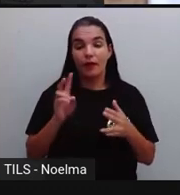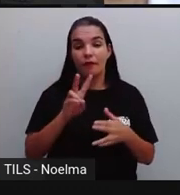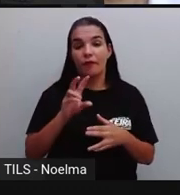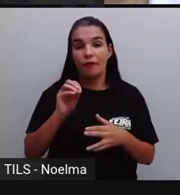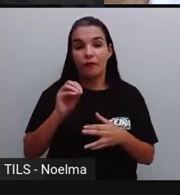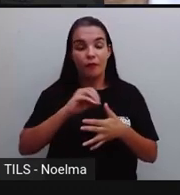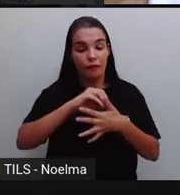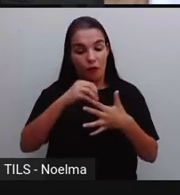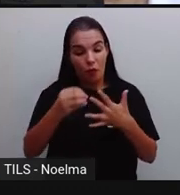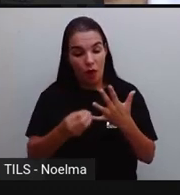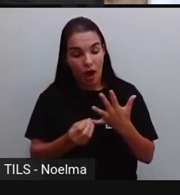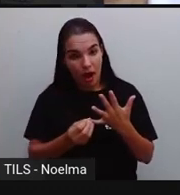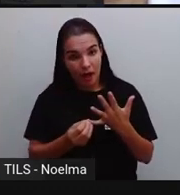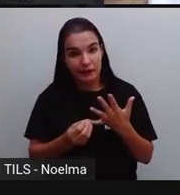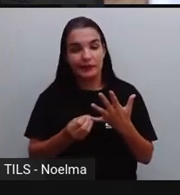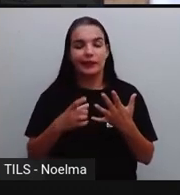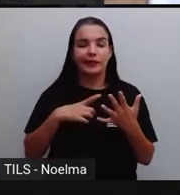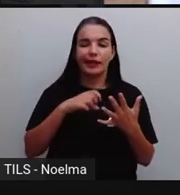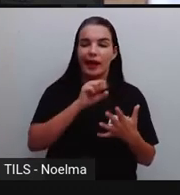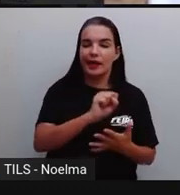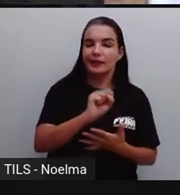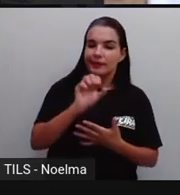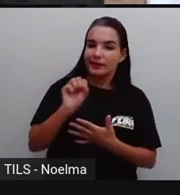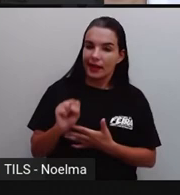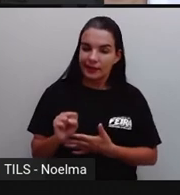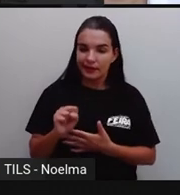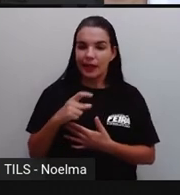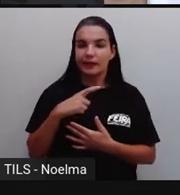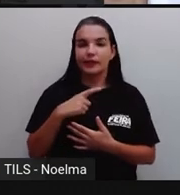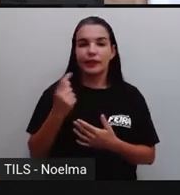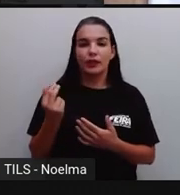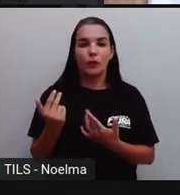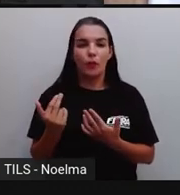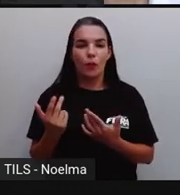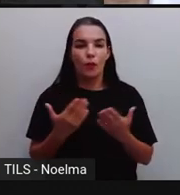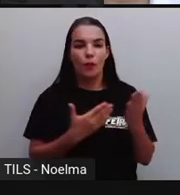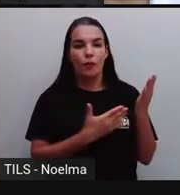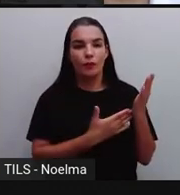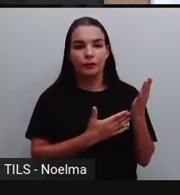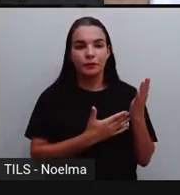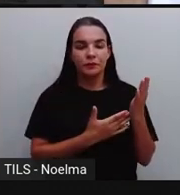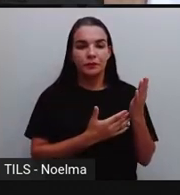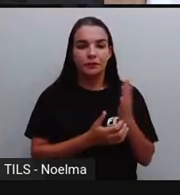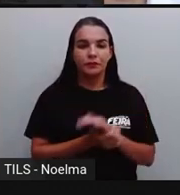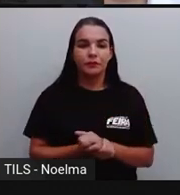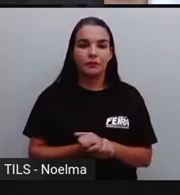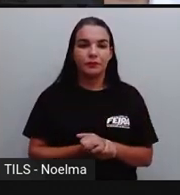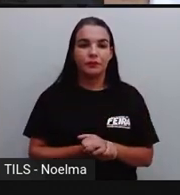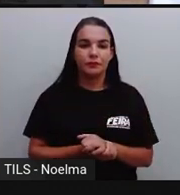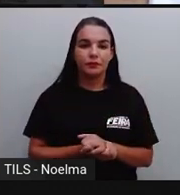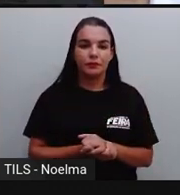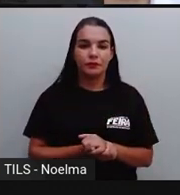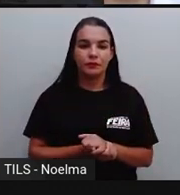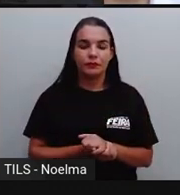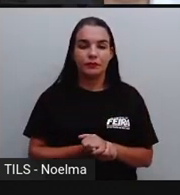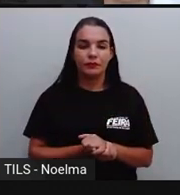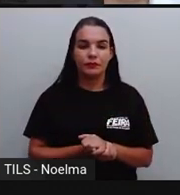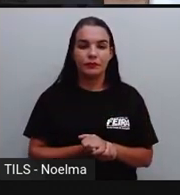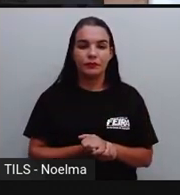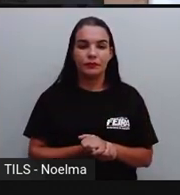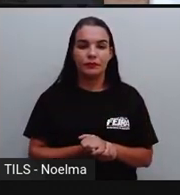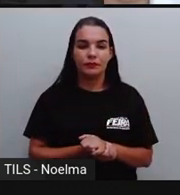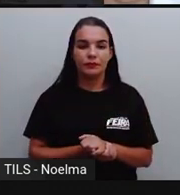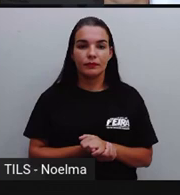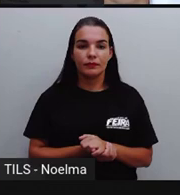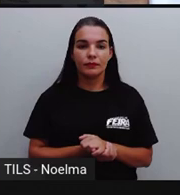ele aparecer duas vezes, né, o si duas vezes, como nas palavras, ó, assado, gesso,